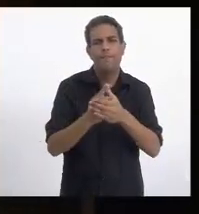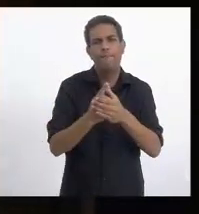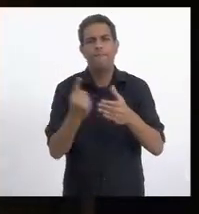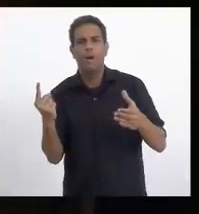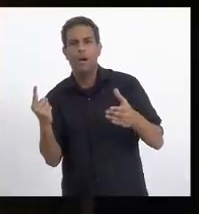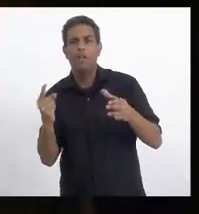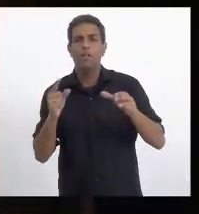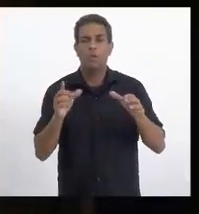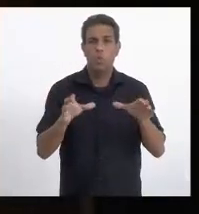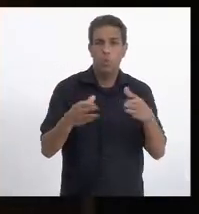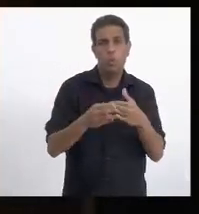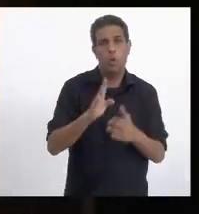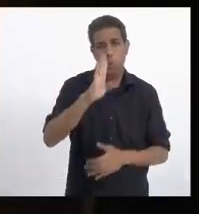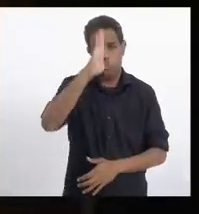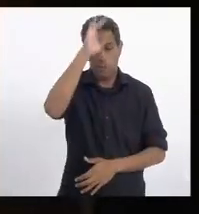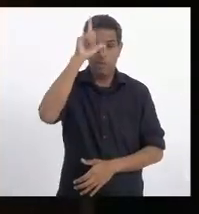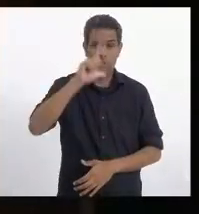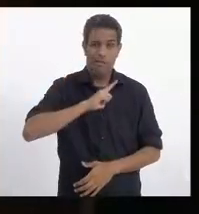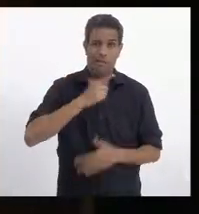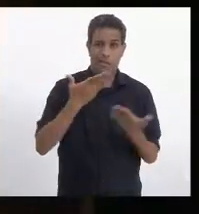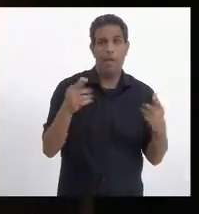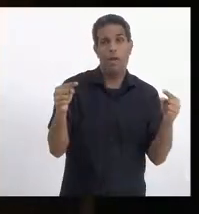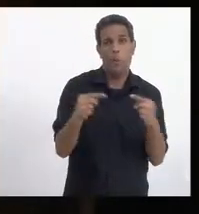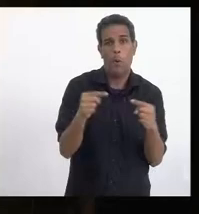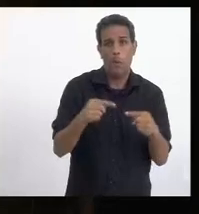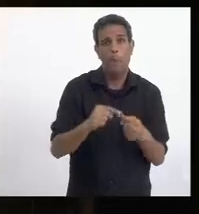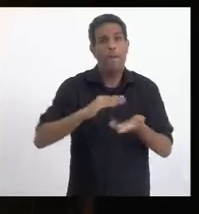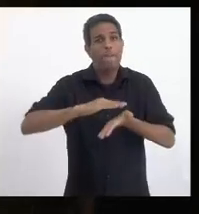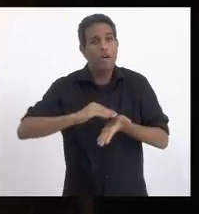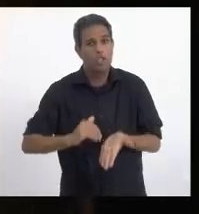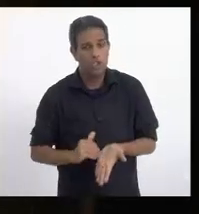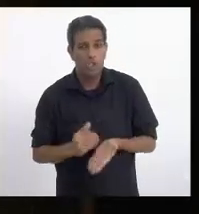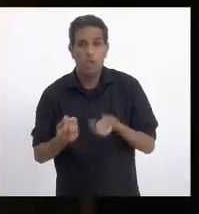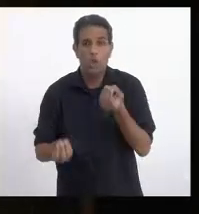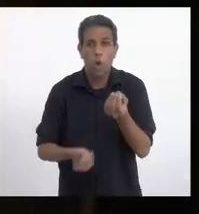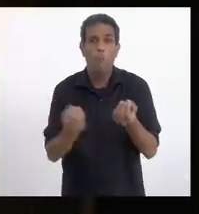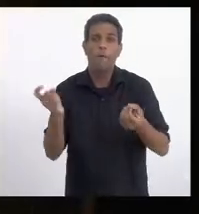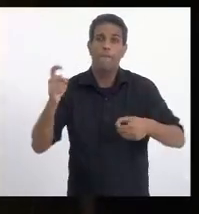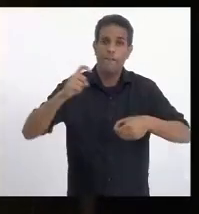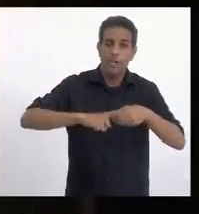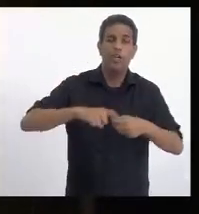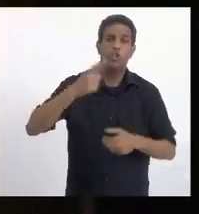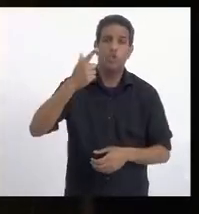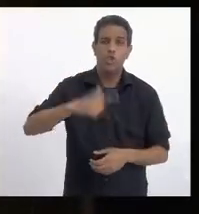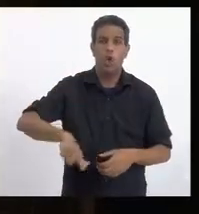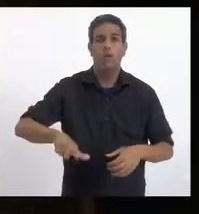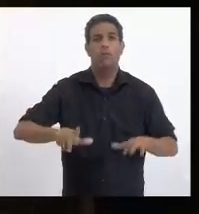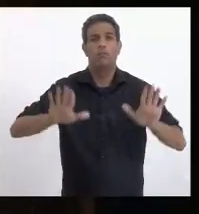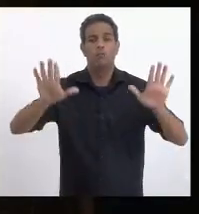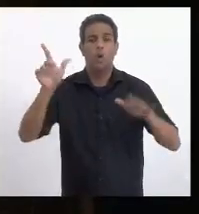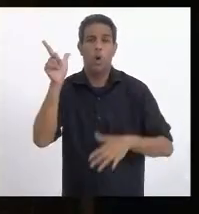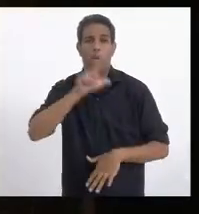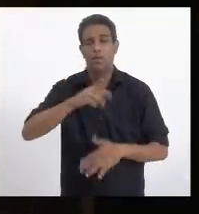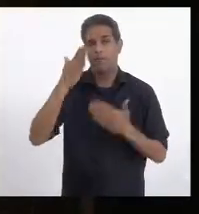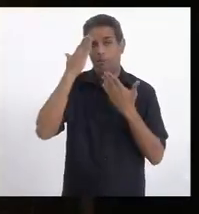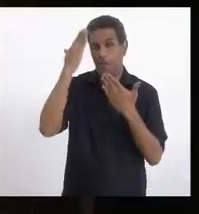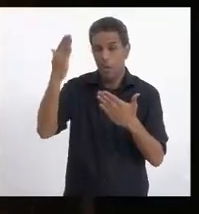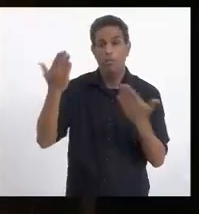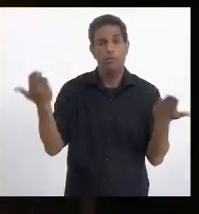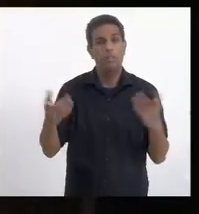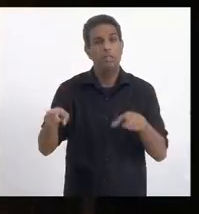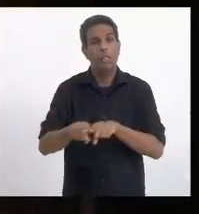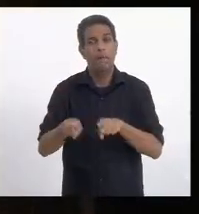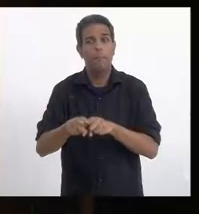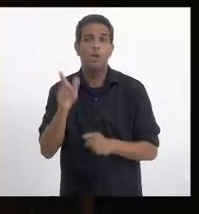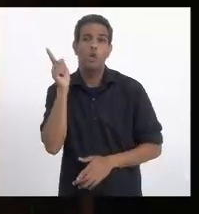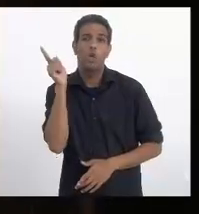no no Corpo Bombeiro Mas acontece foi o meu caso eu fui excluído e fui aí integrado glória a Deus e fui